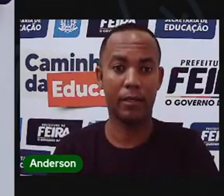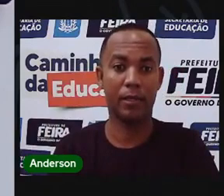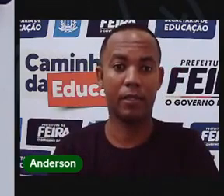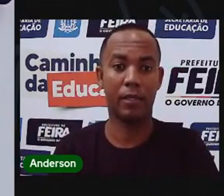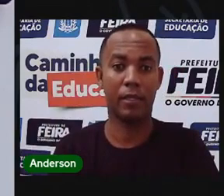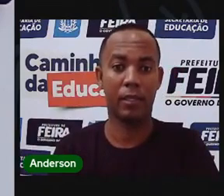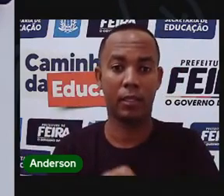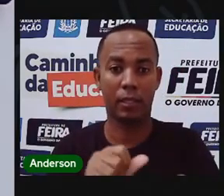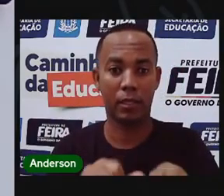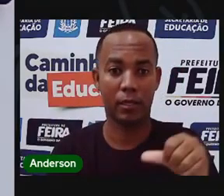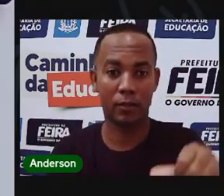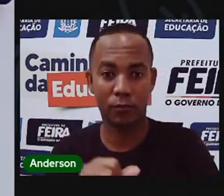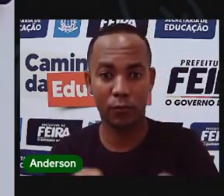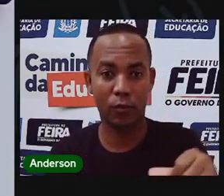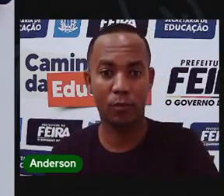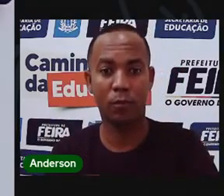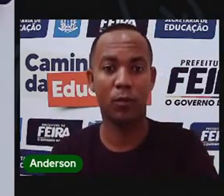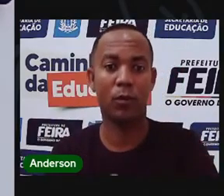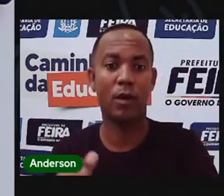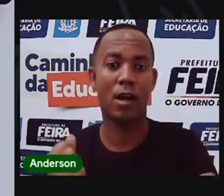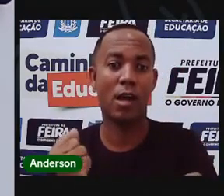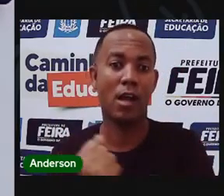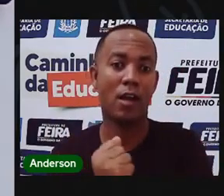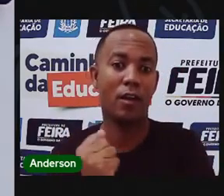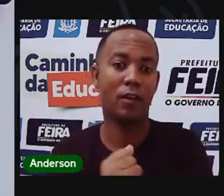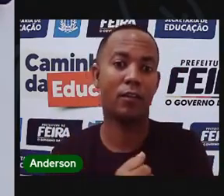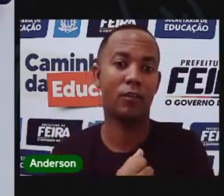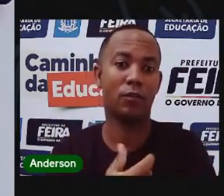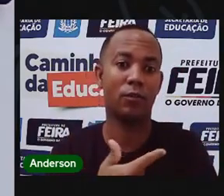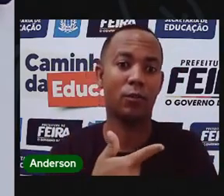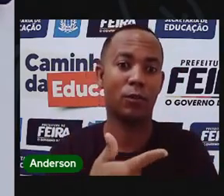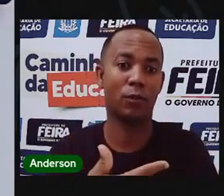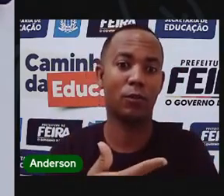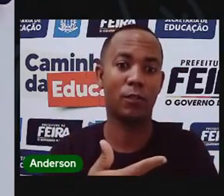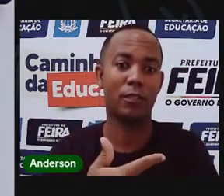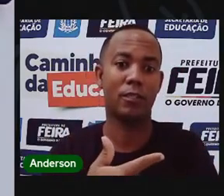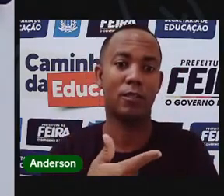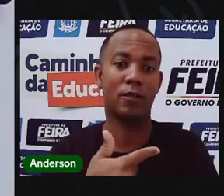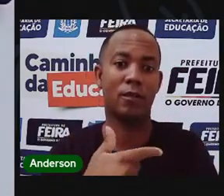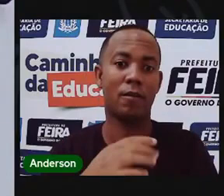imaterial. Foi em 2011, em um decreto